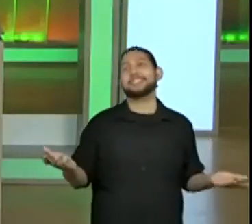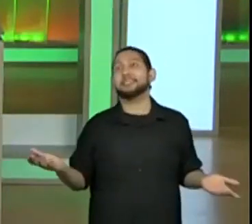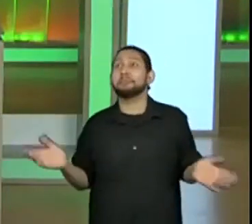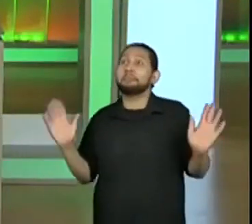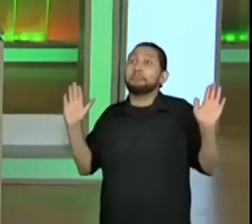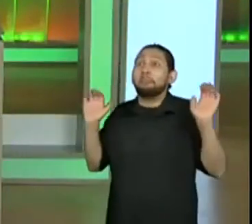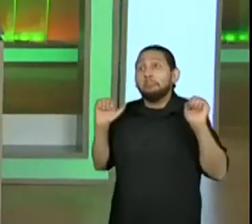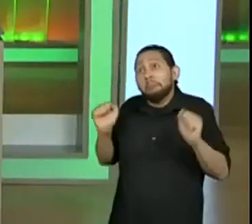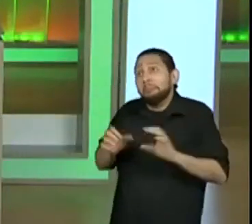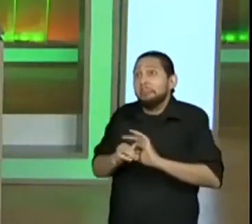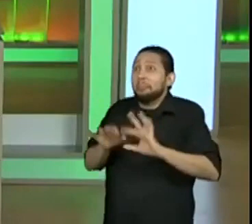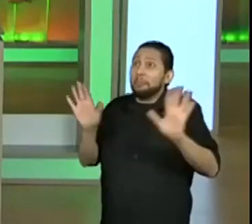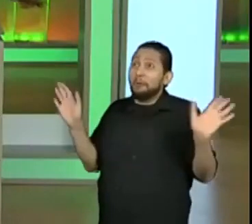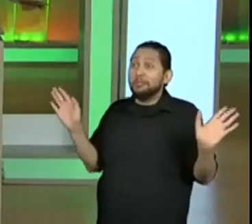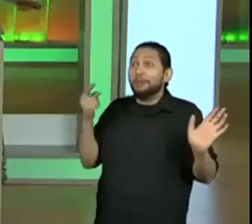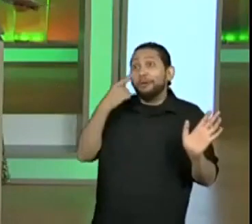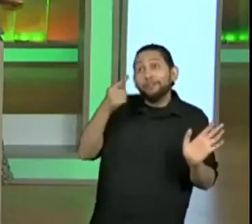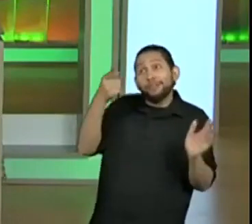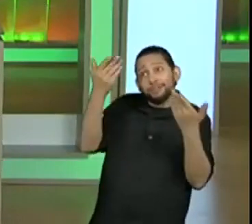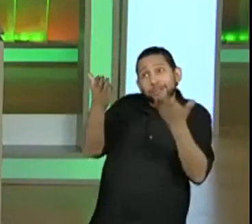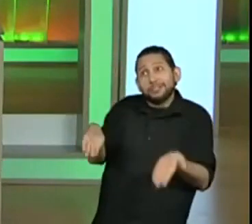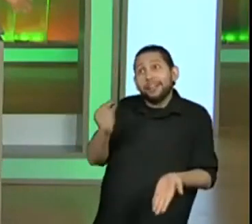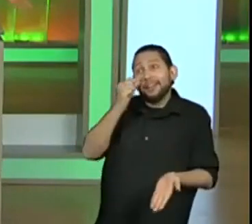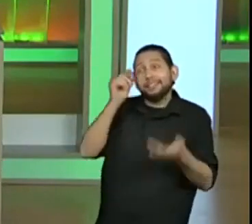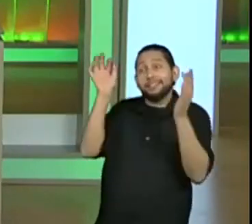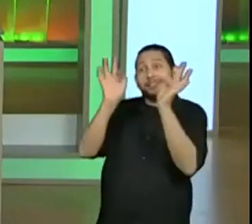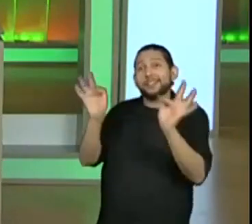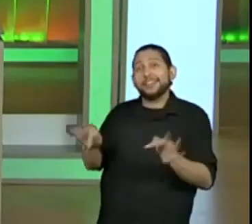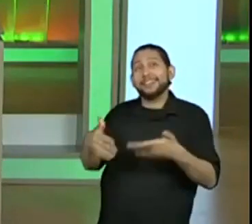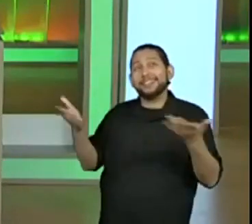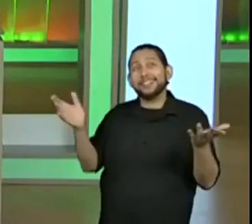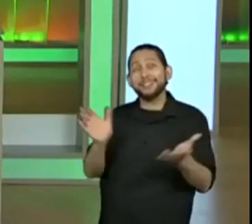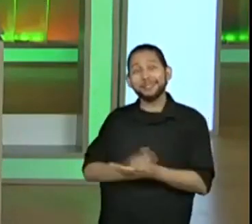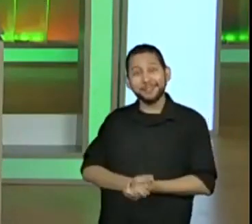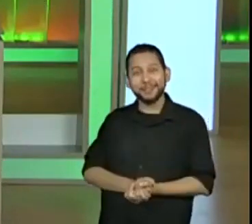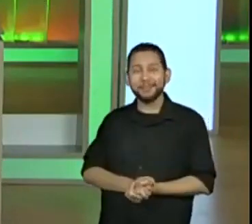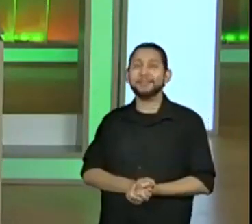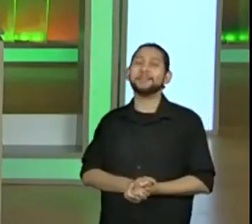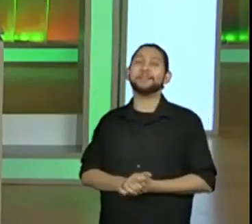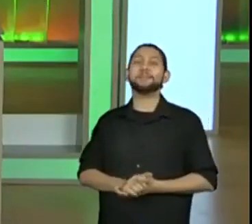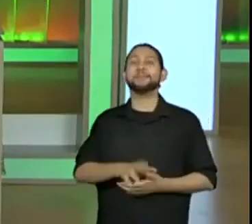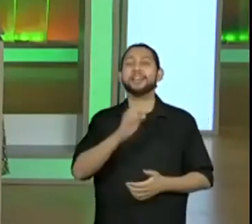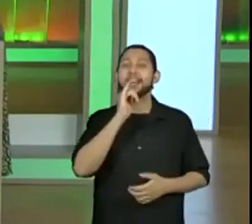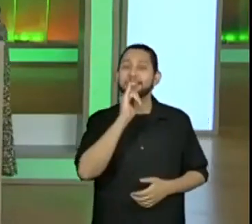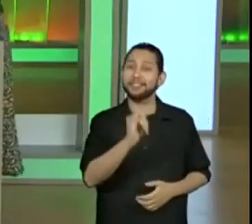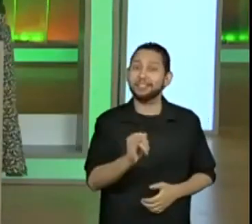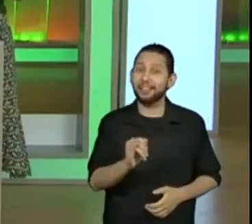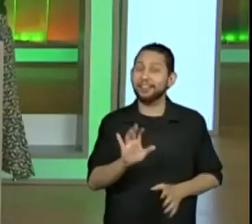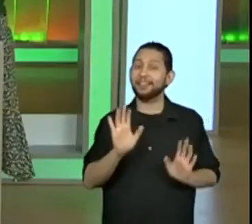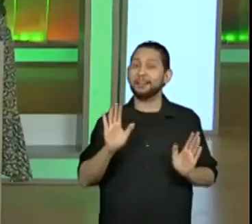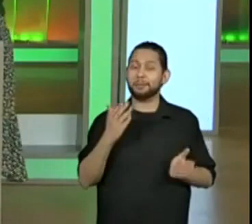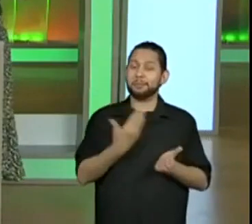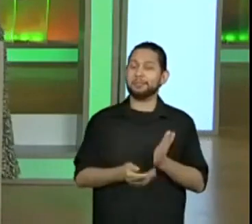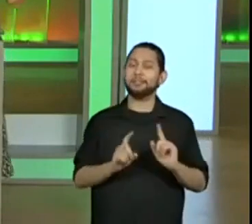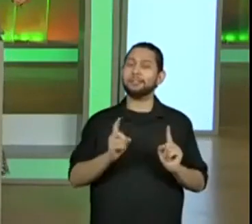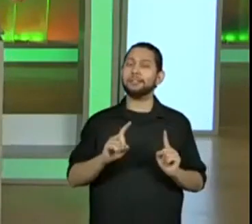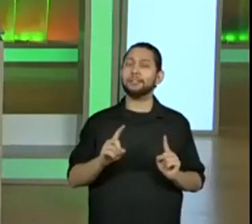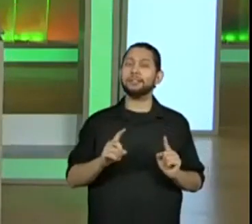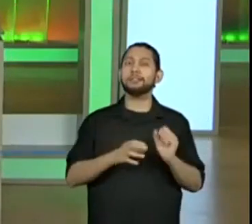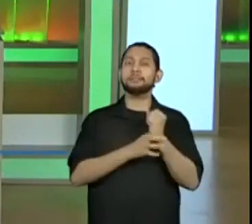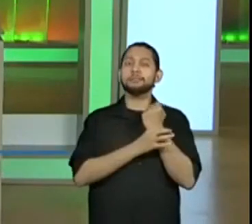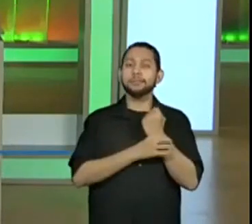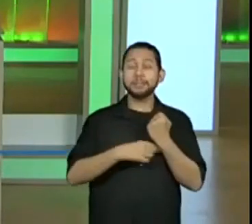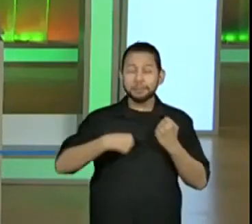que maravilhoso. Pra te ver feliz, gente, né? Porque ela já começou e eu vou perder. Ó, isso também é uma questão de mente, hein? A gente tem que sempre falar,